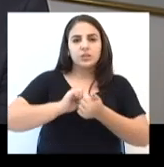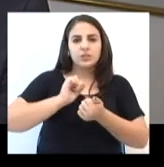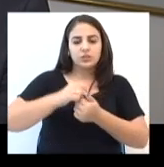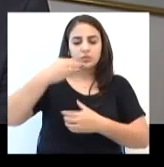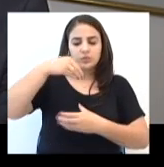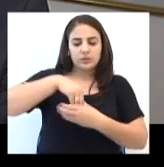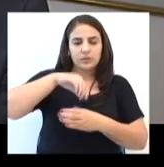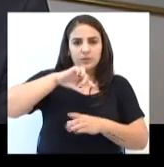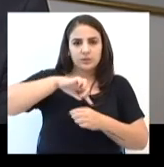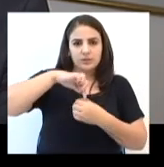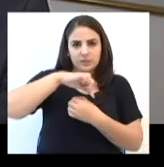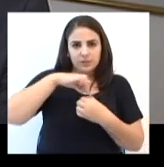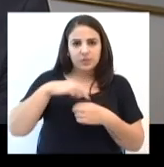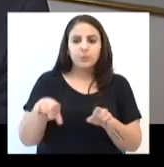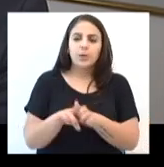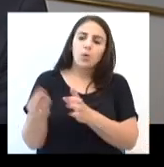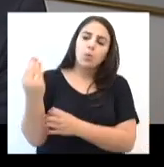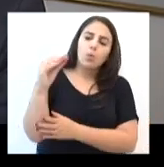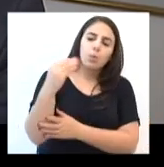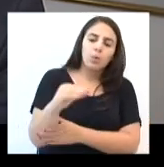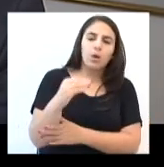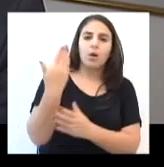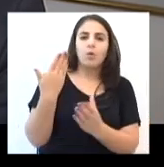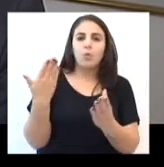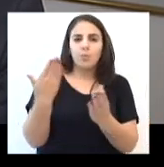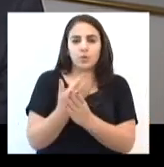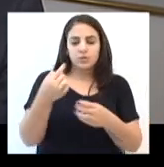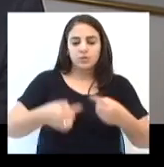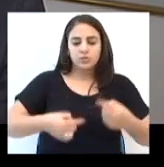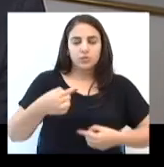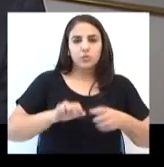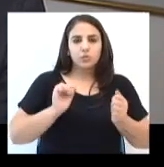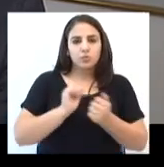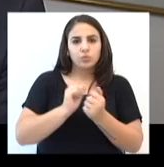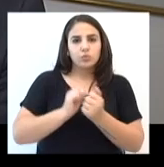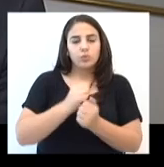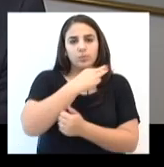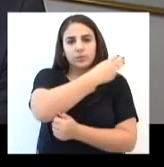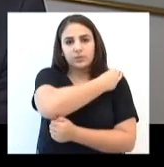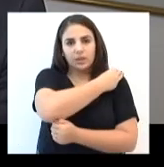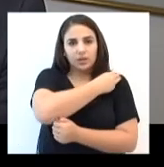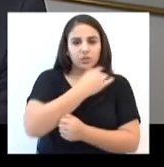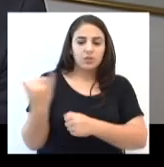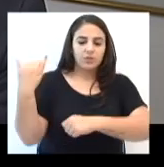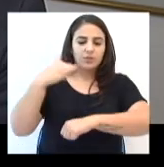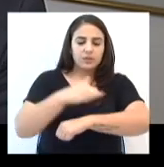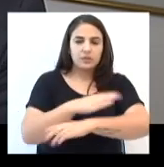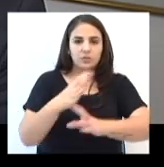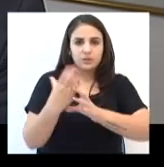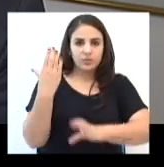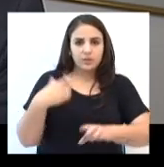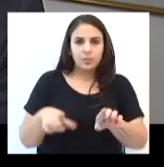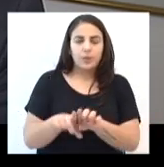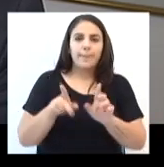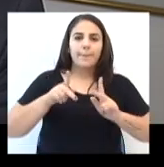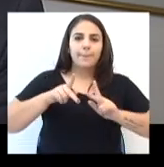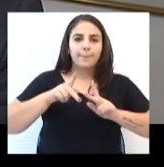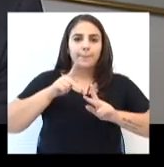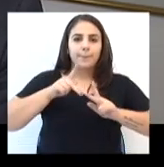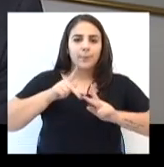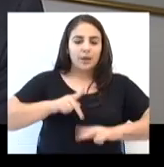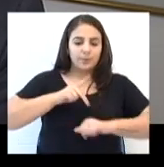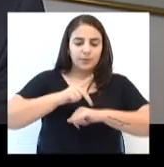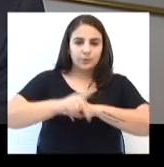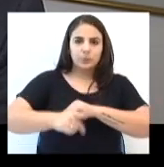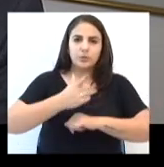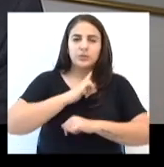então colocar esse processo em discussão junto ao Ministério da Aviação Civil e passou a ter contemplado então um dos